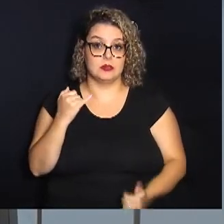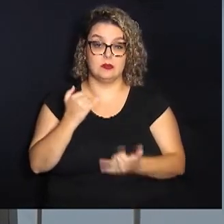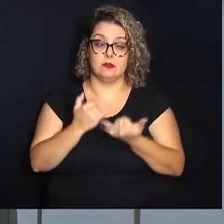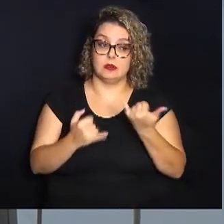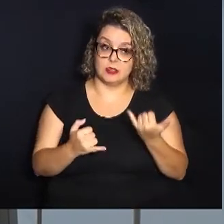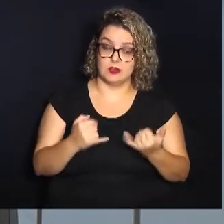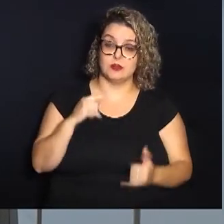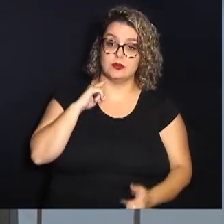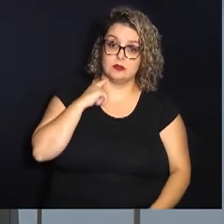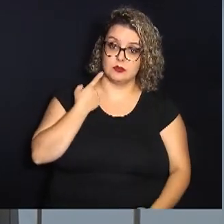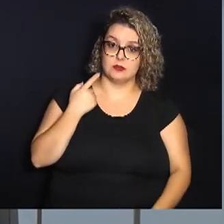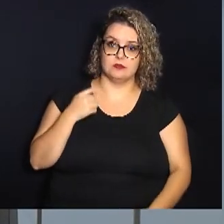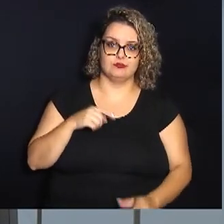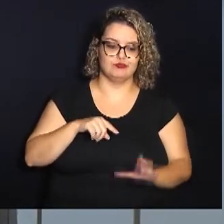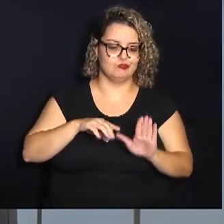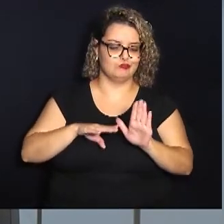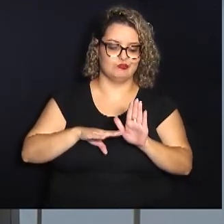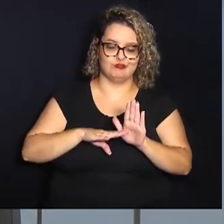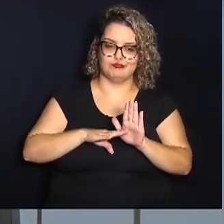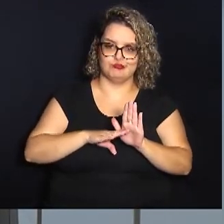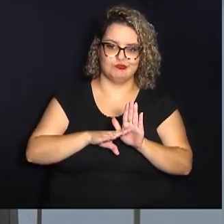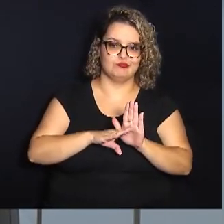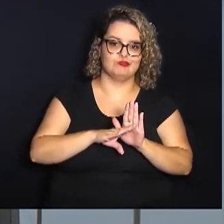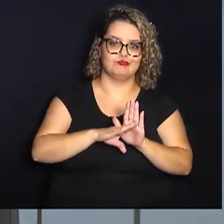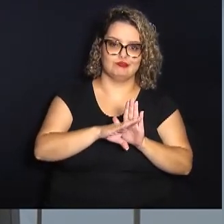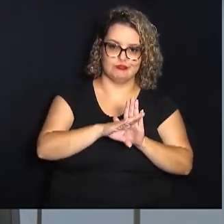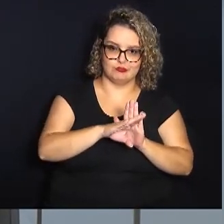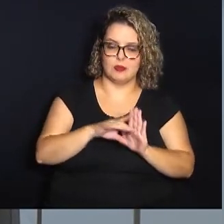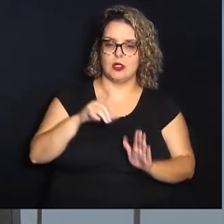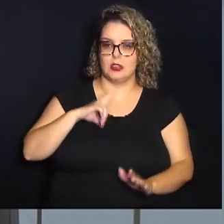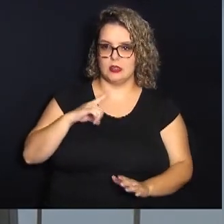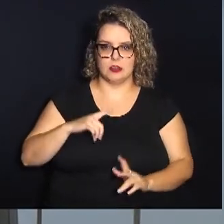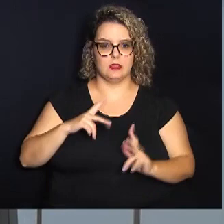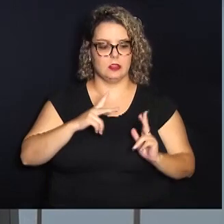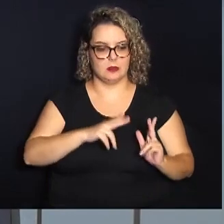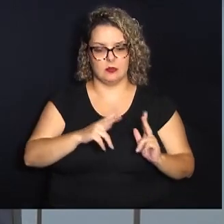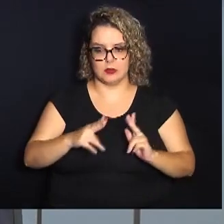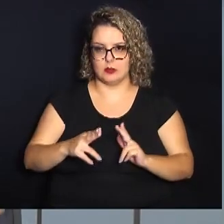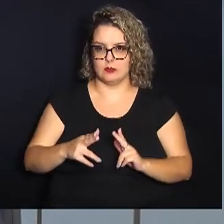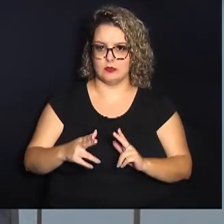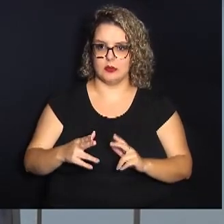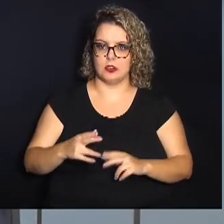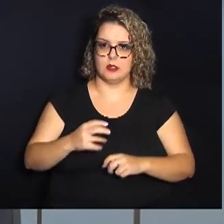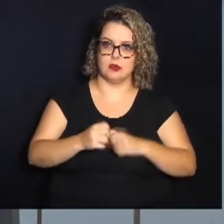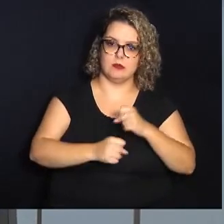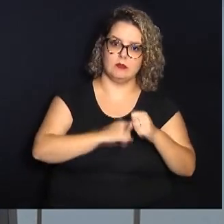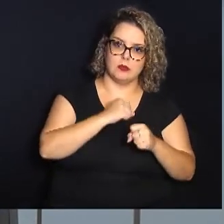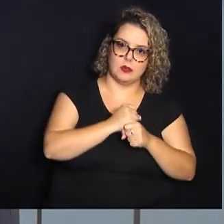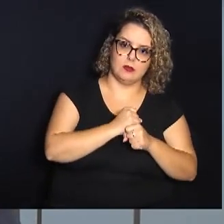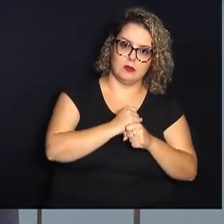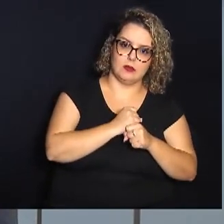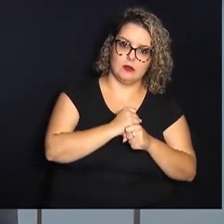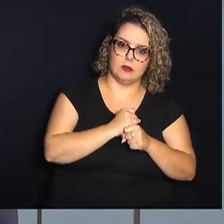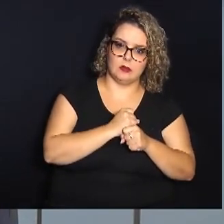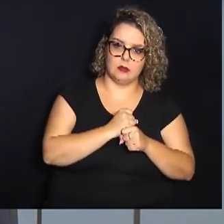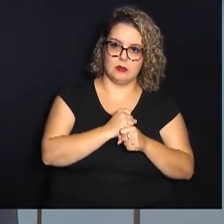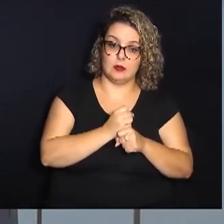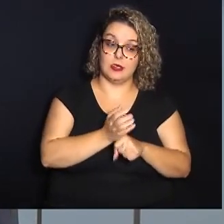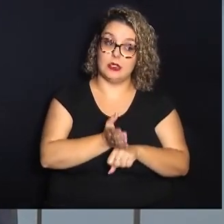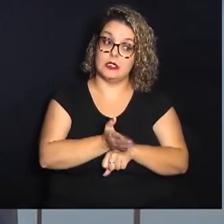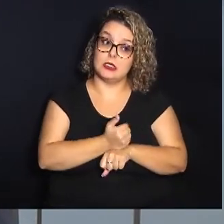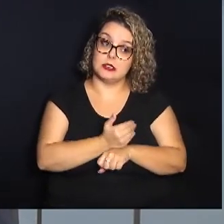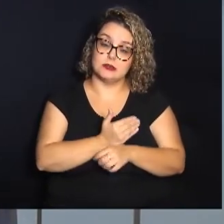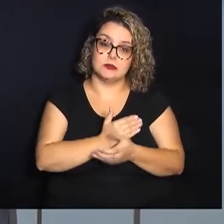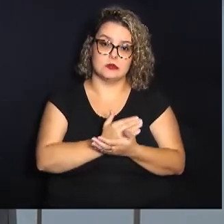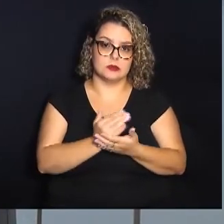ela é bem clara e todo ano praticamente a gente tem o mesmo comportamento. Ano a gente aumenta um pouquinho, adianta um pouquinho o início